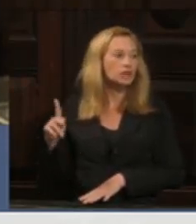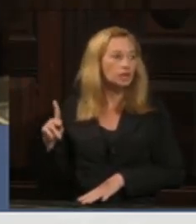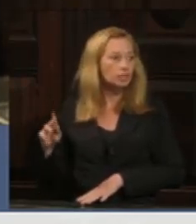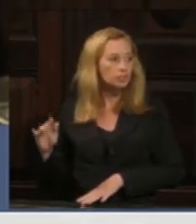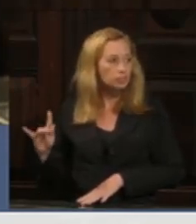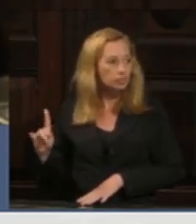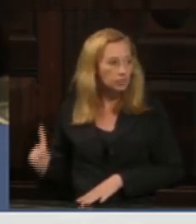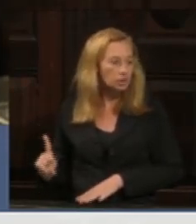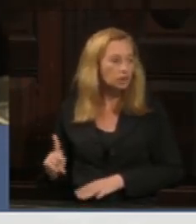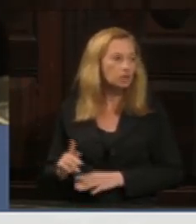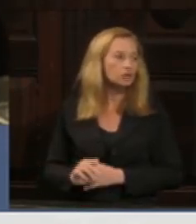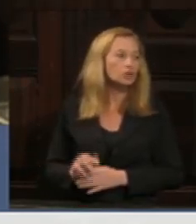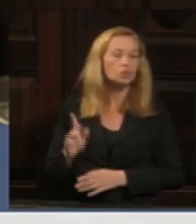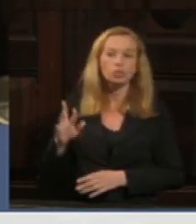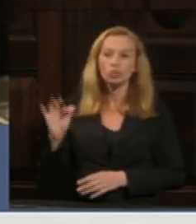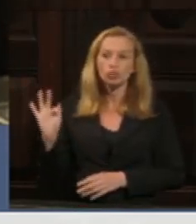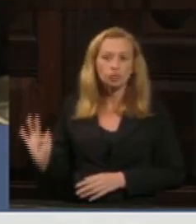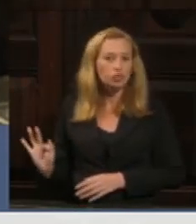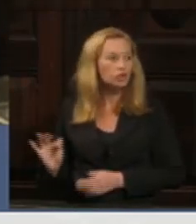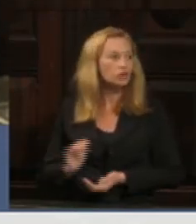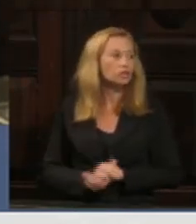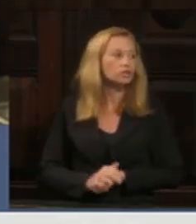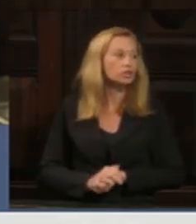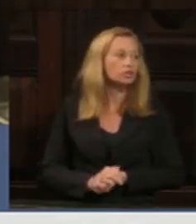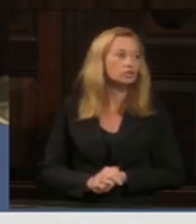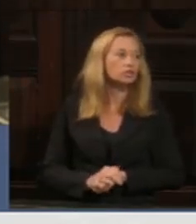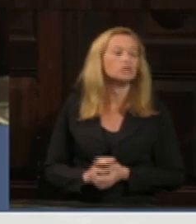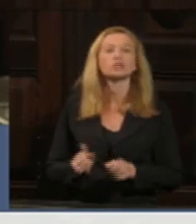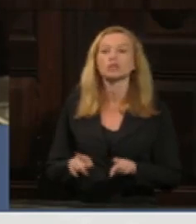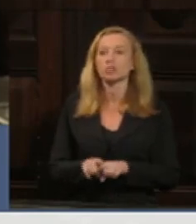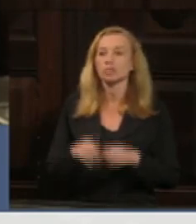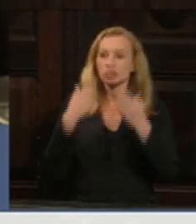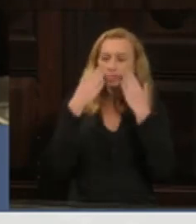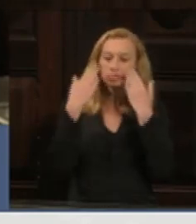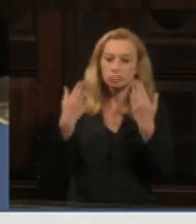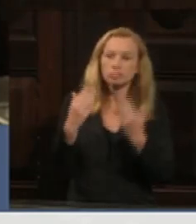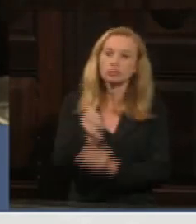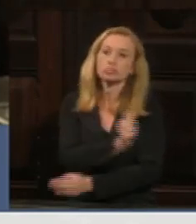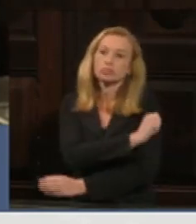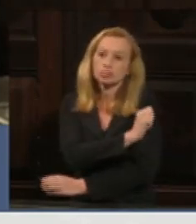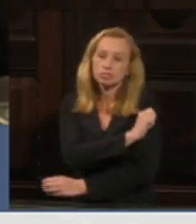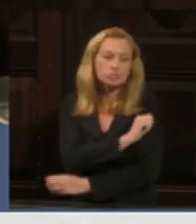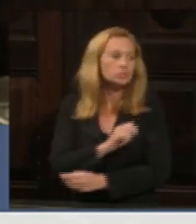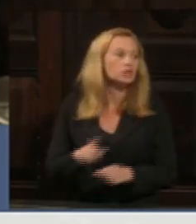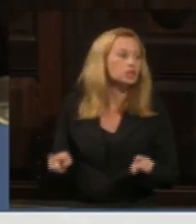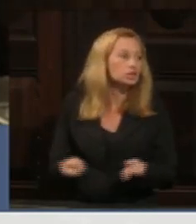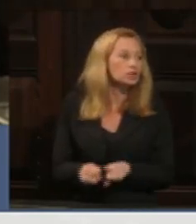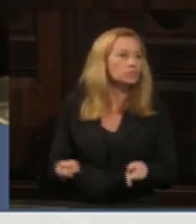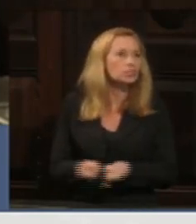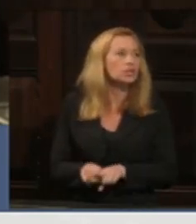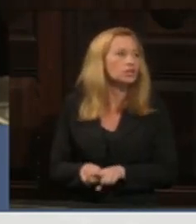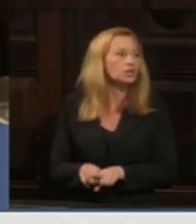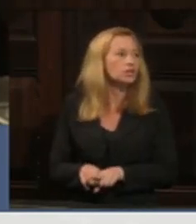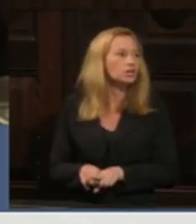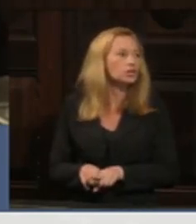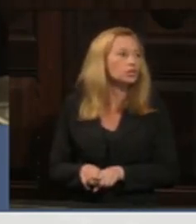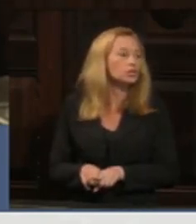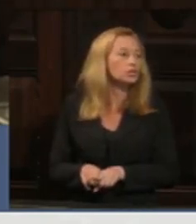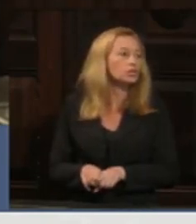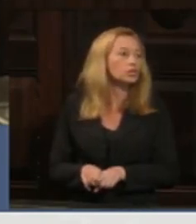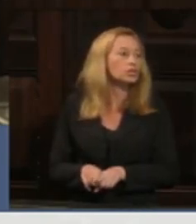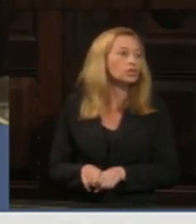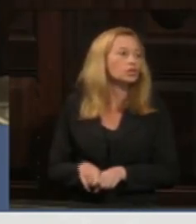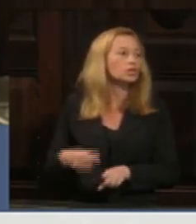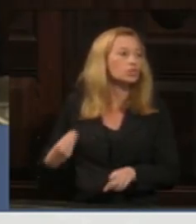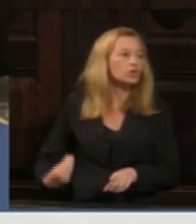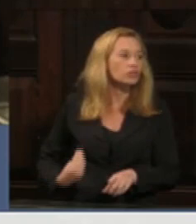UPES, enfim, representação estudantil, e também com a presença do secretário